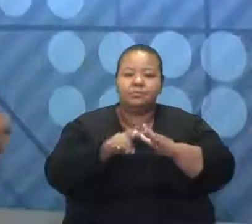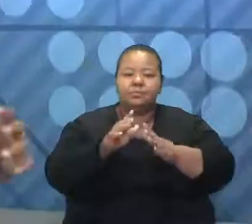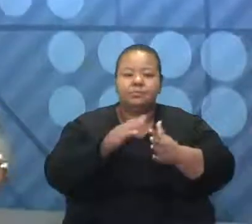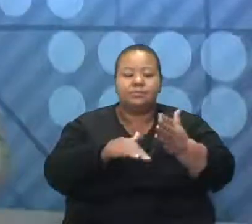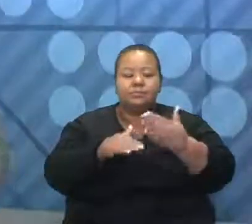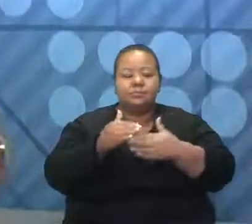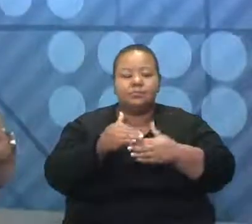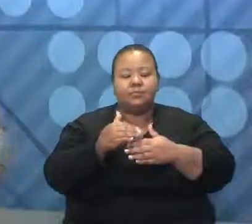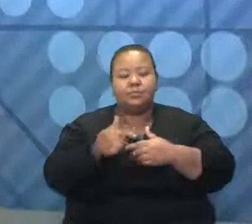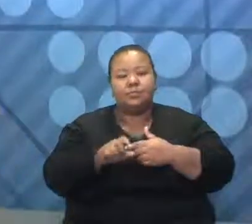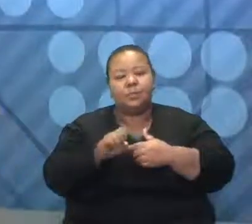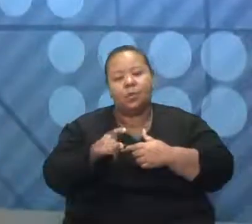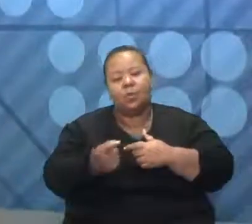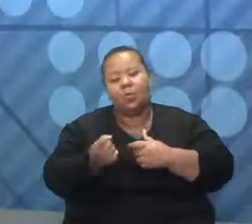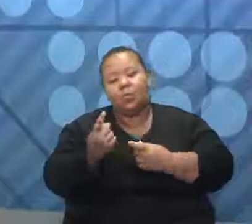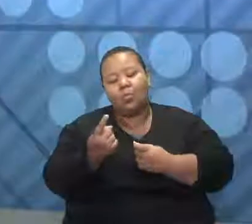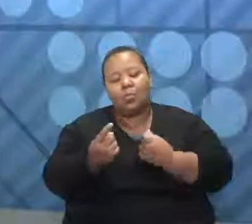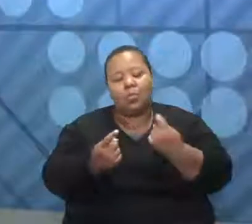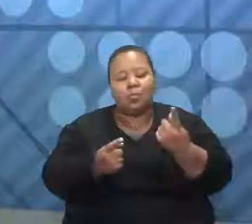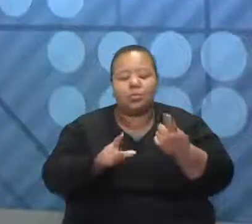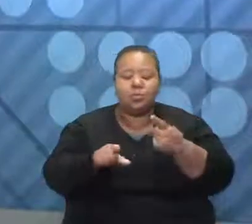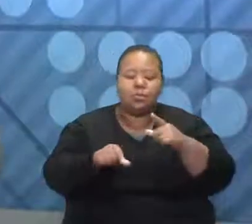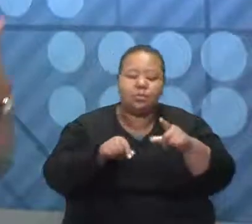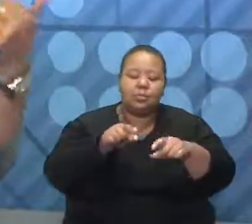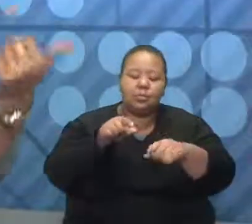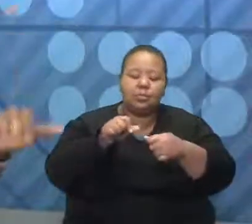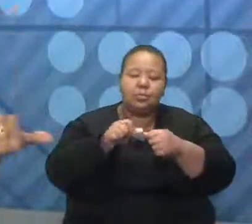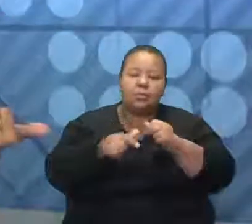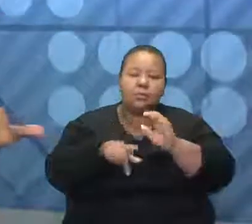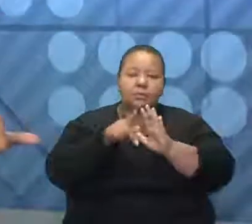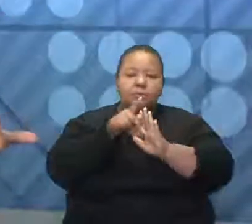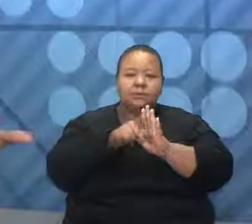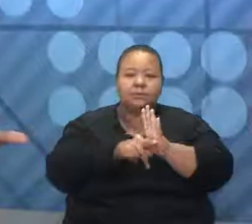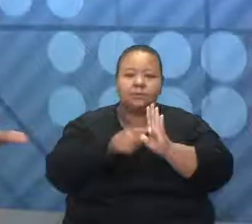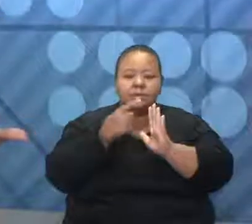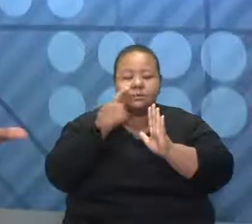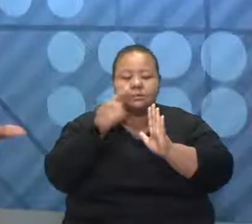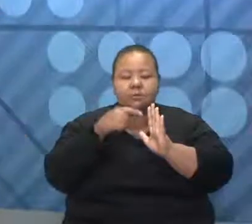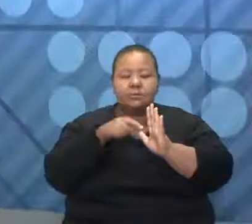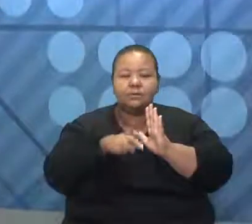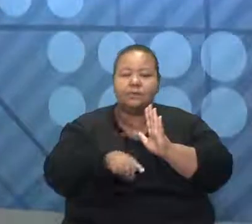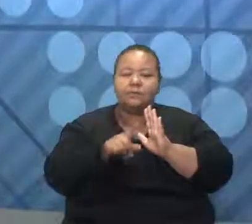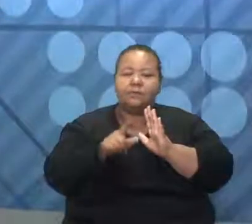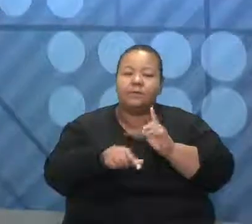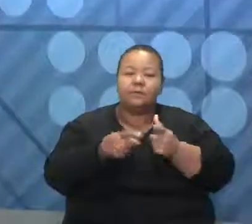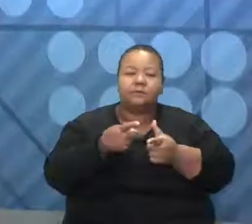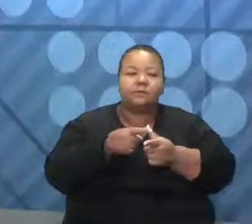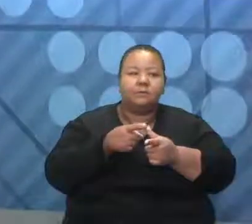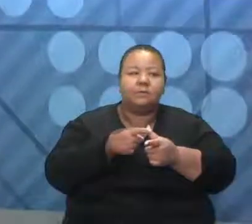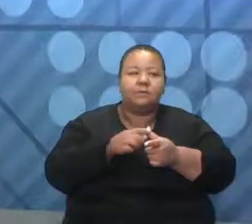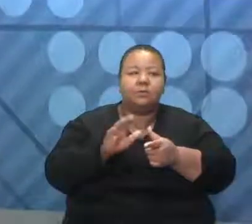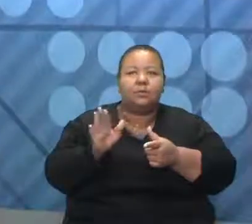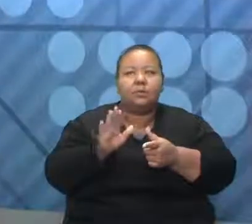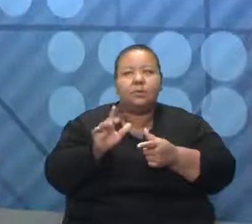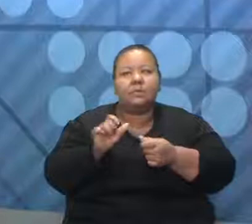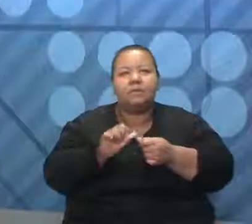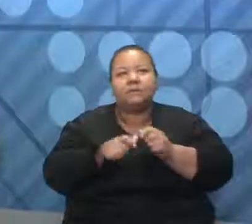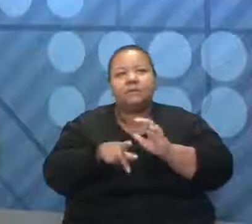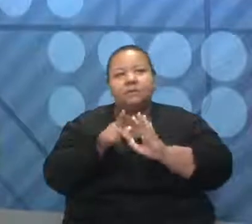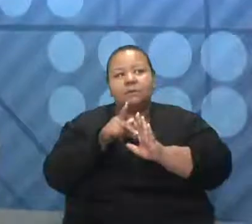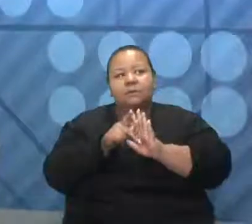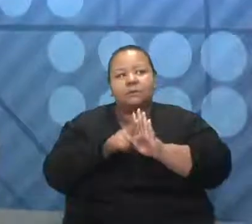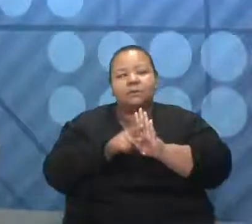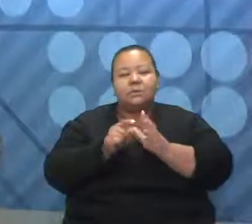todos, ou um ou outro que é mais interessante. Eu vou fazer um projeto, então vou analisar o meu nível de endividamento. Ah, não vou fazer meu projeto. O que eu